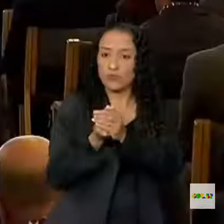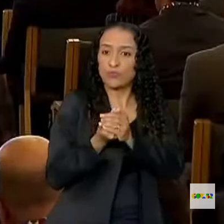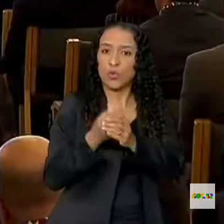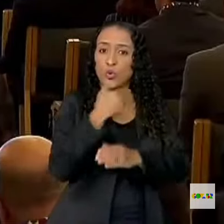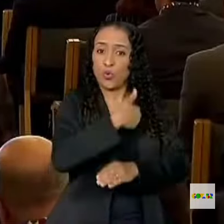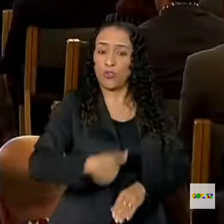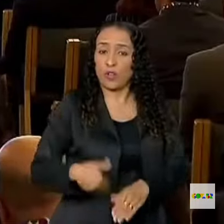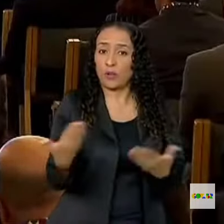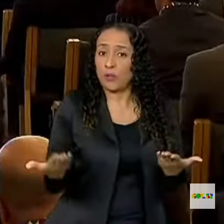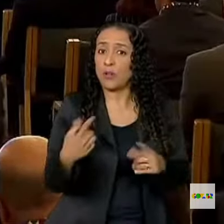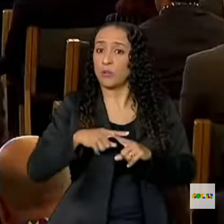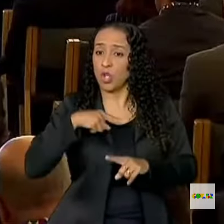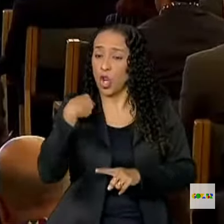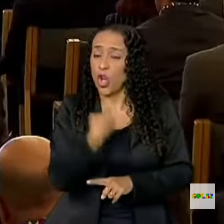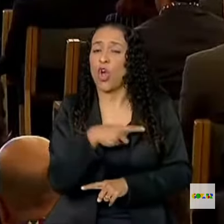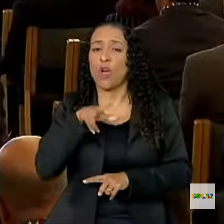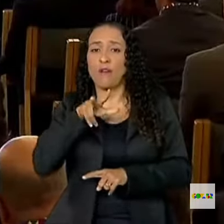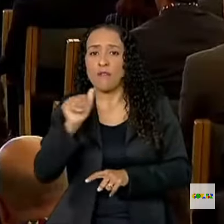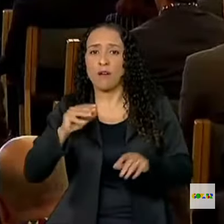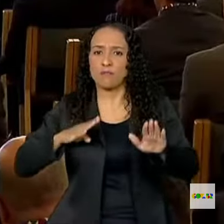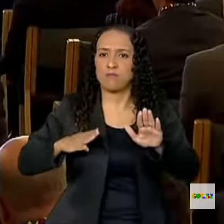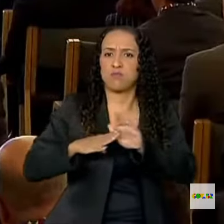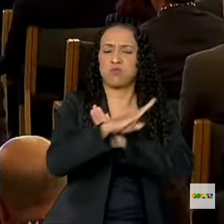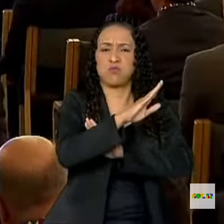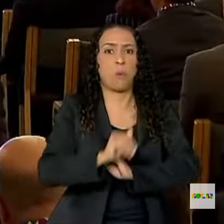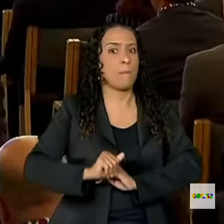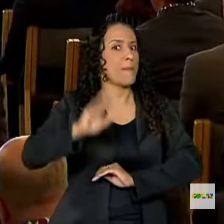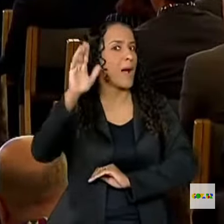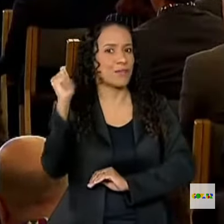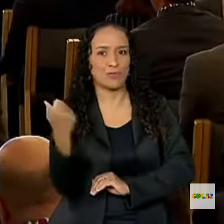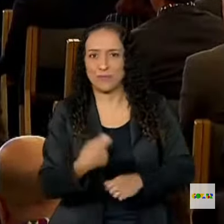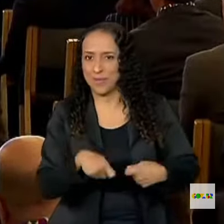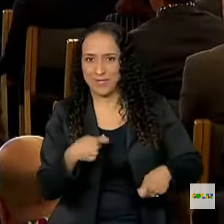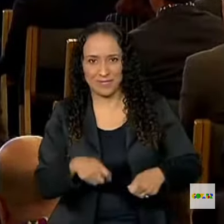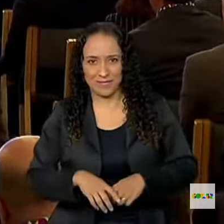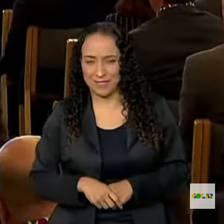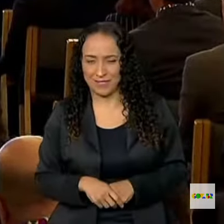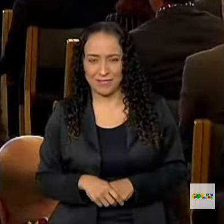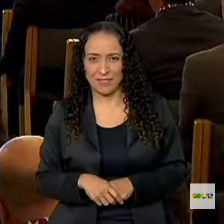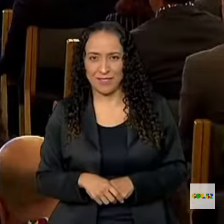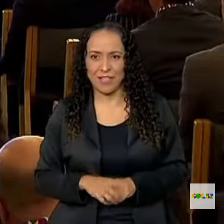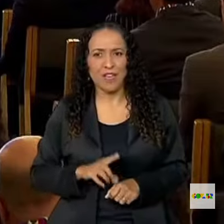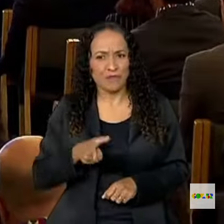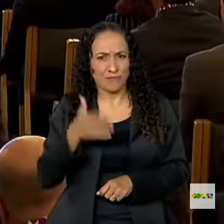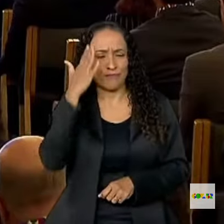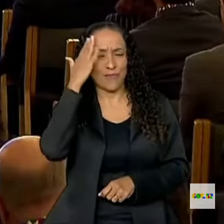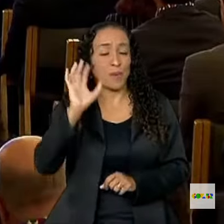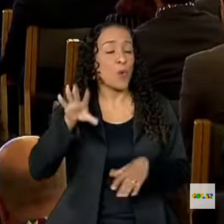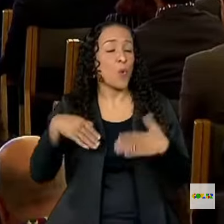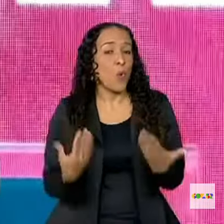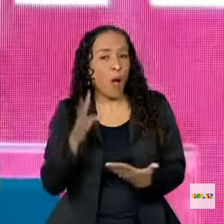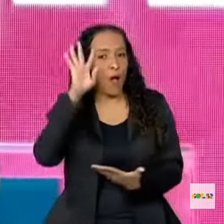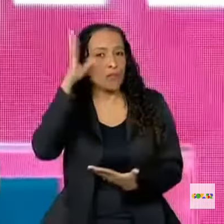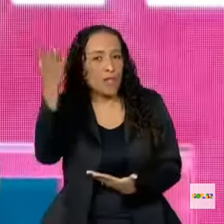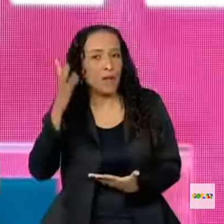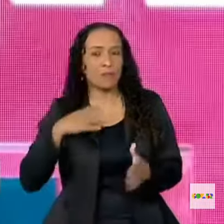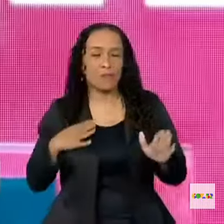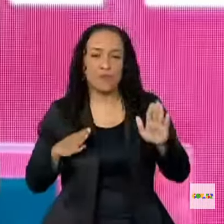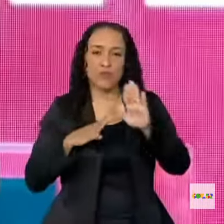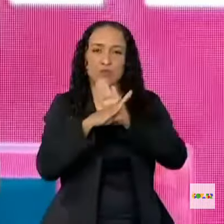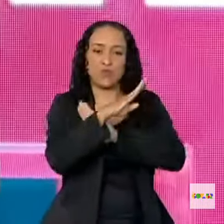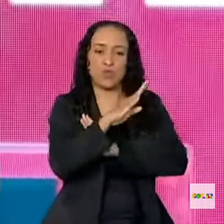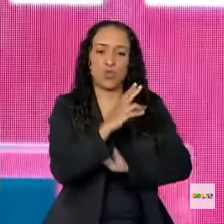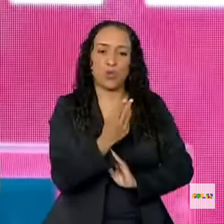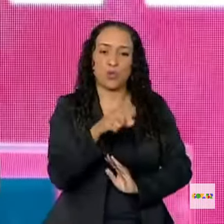agora porque a gente vai crescer mais do que isso porque a gente precisa crescer mais do que isso e vocês sabem o resultado nós crescemos